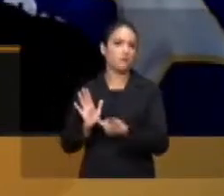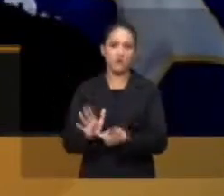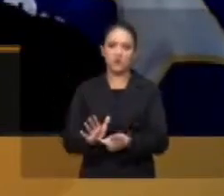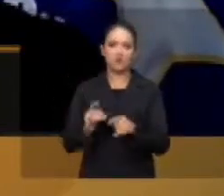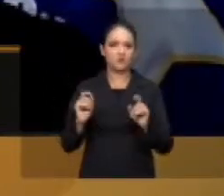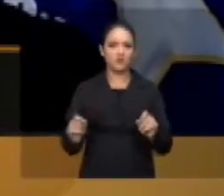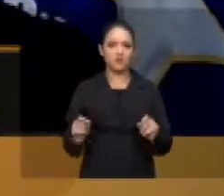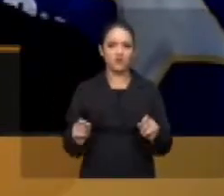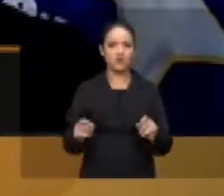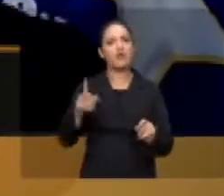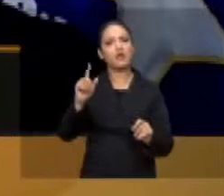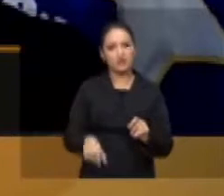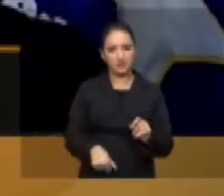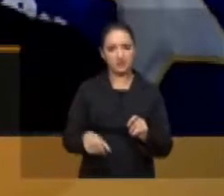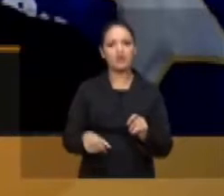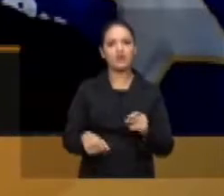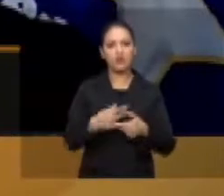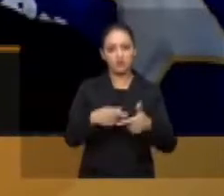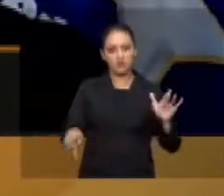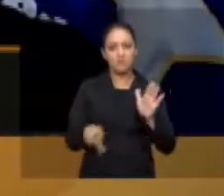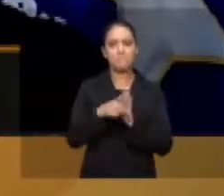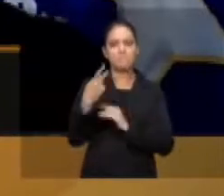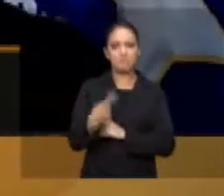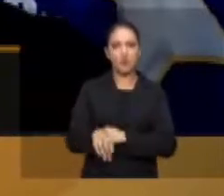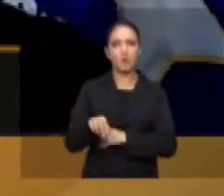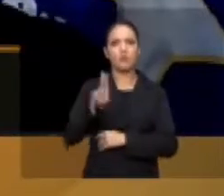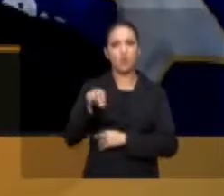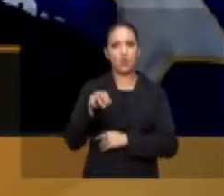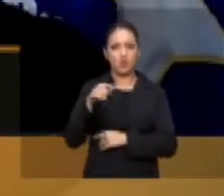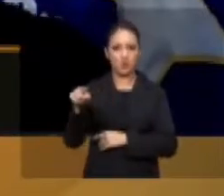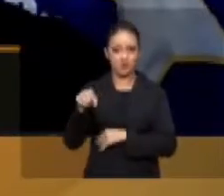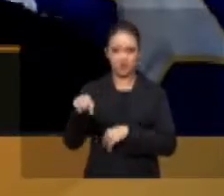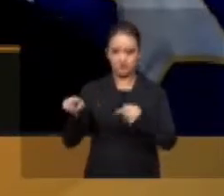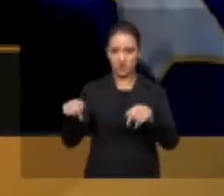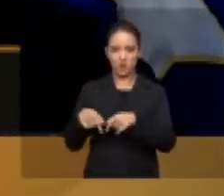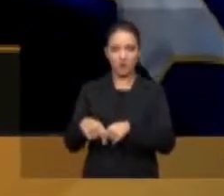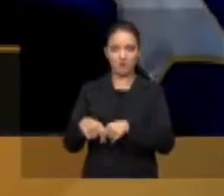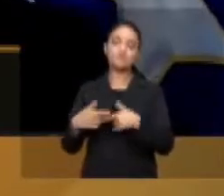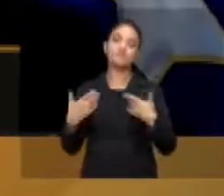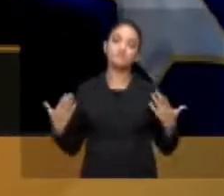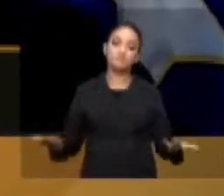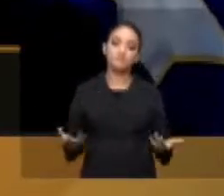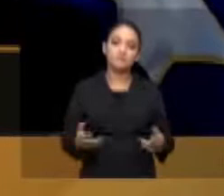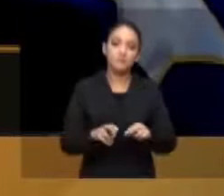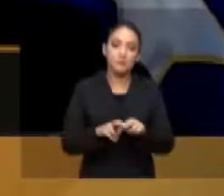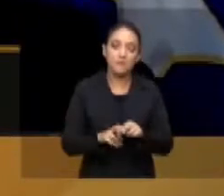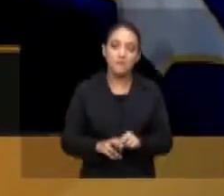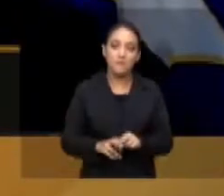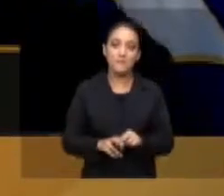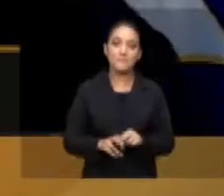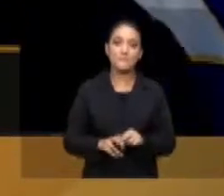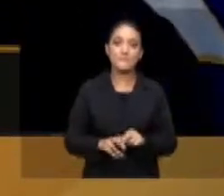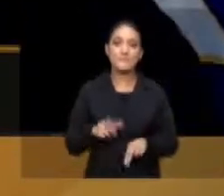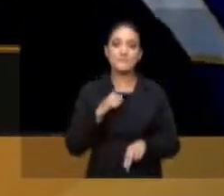sua natureza de bem que integra o patrimônio da União. Dessa forma, nós teríamos uma